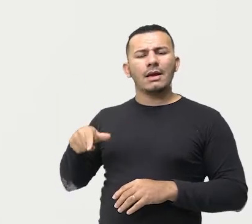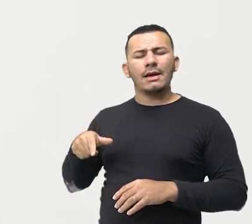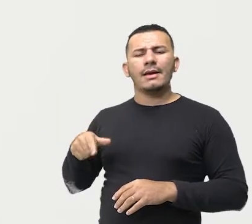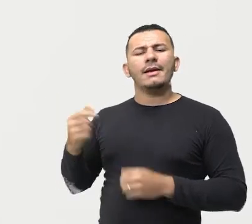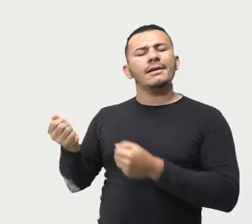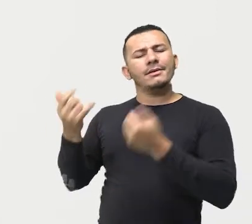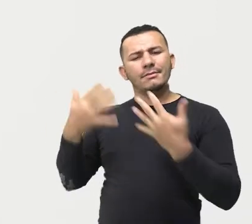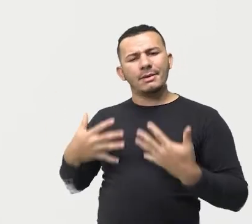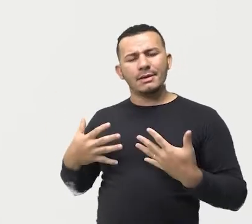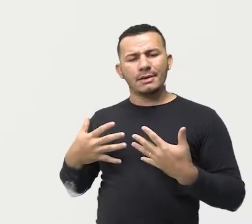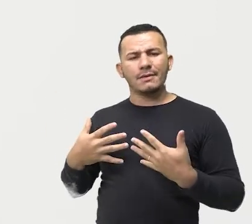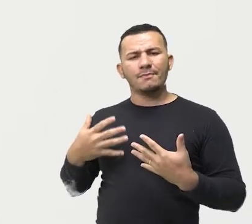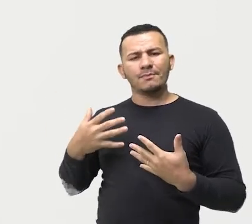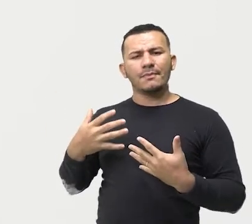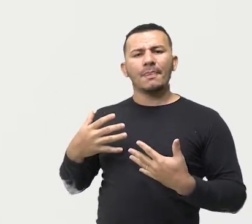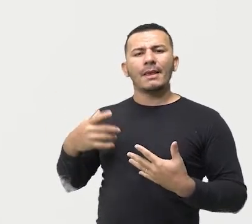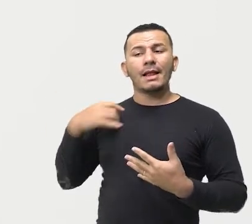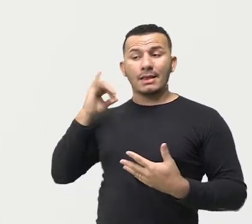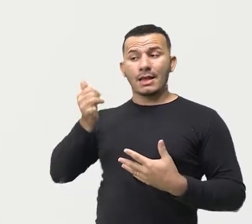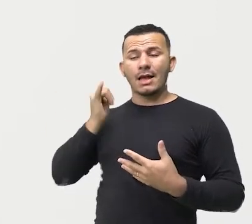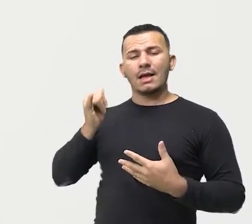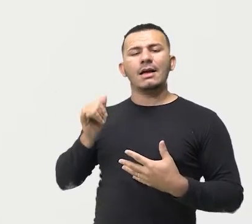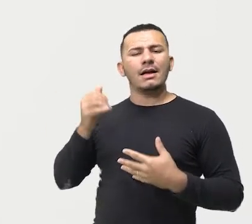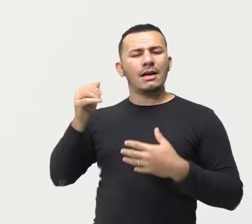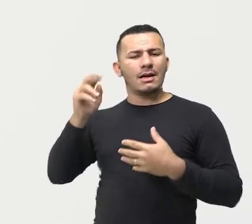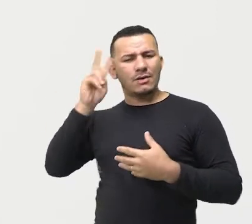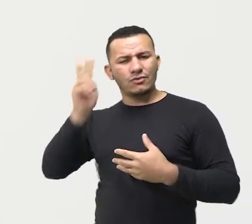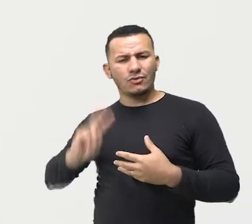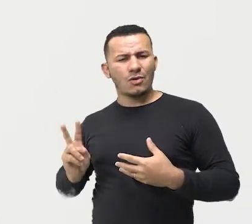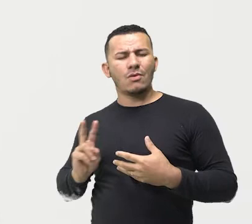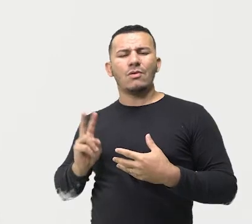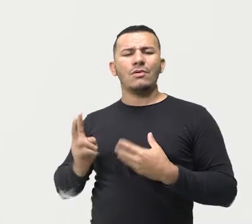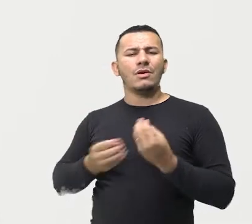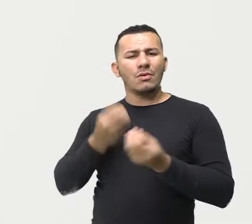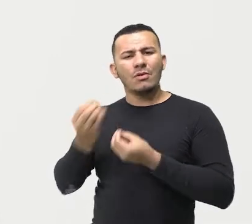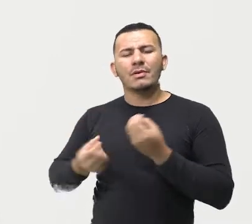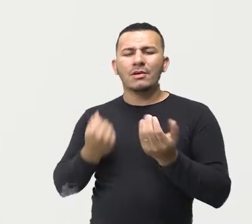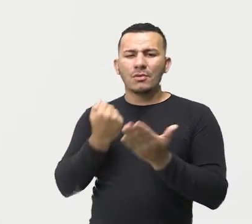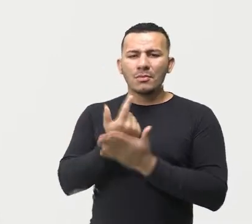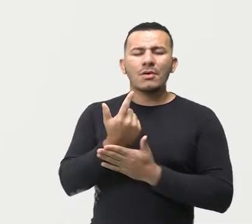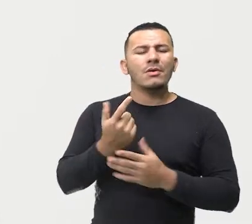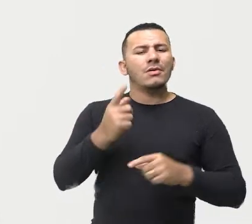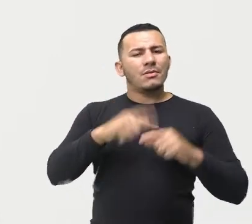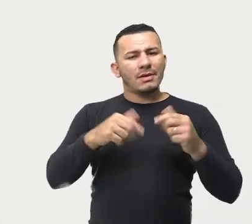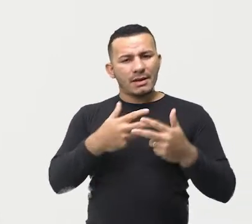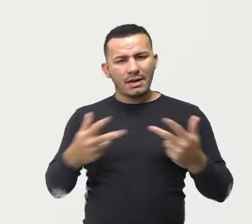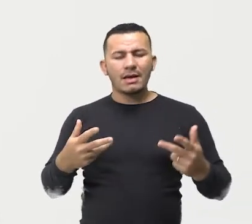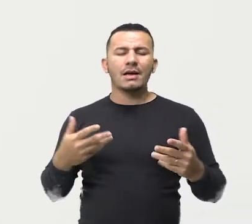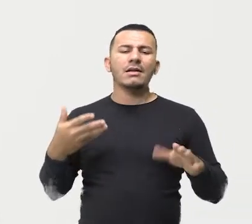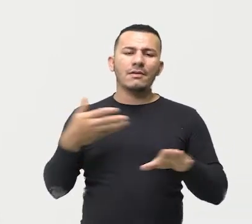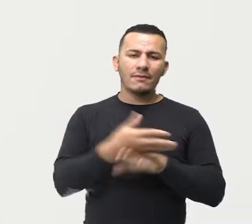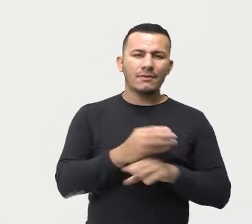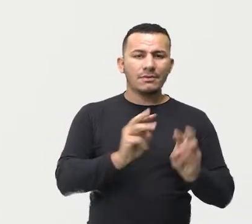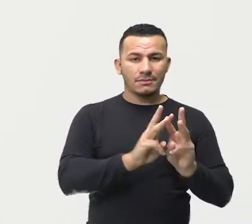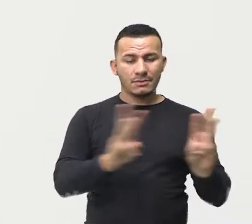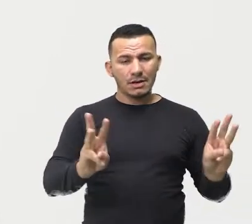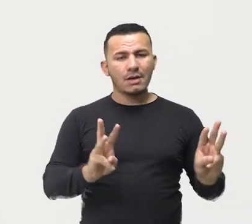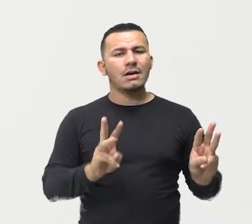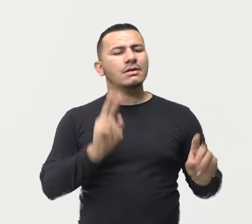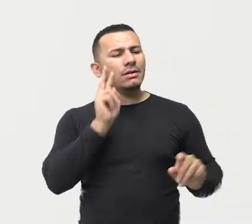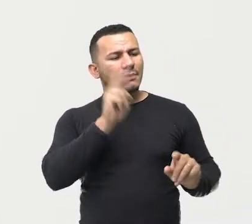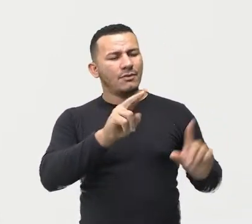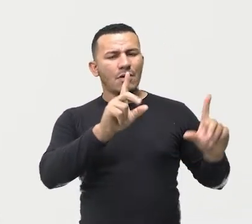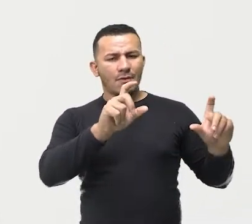seja conta a história ele narra a história da aquisição do produto que ela foi do site viu a